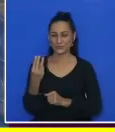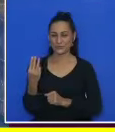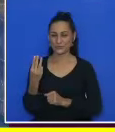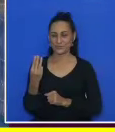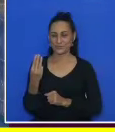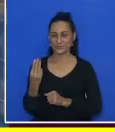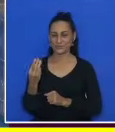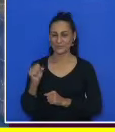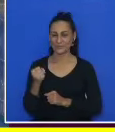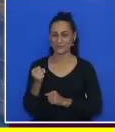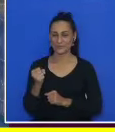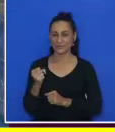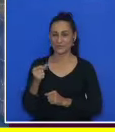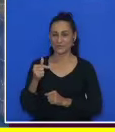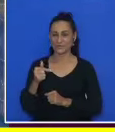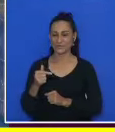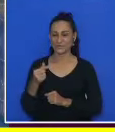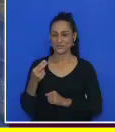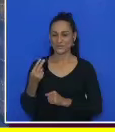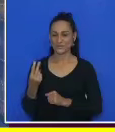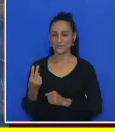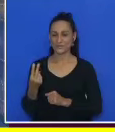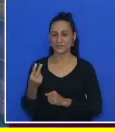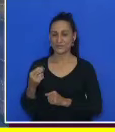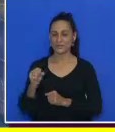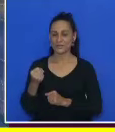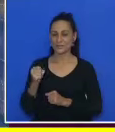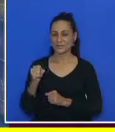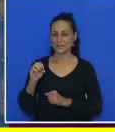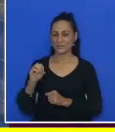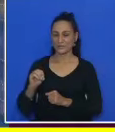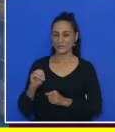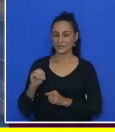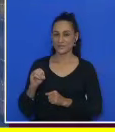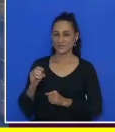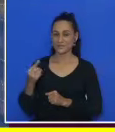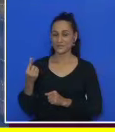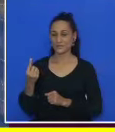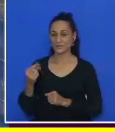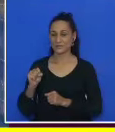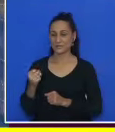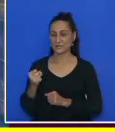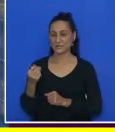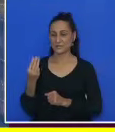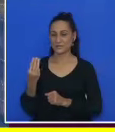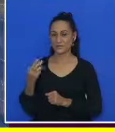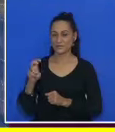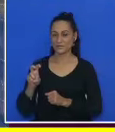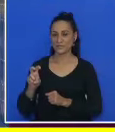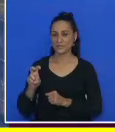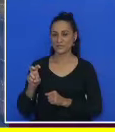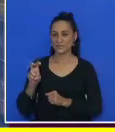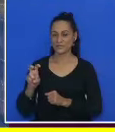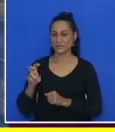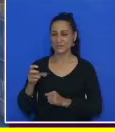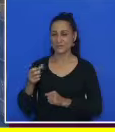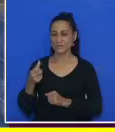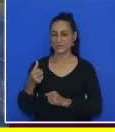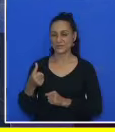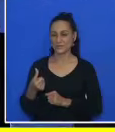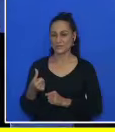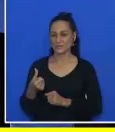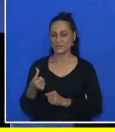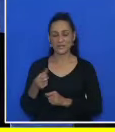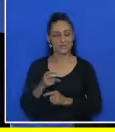23, 38, 72, 80, 18, 35 e